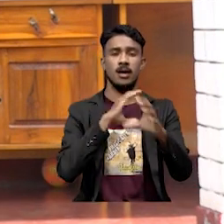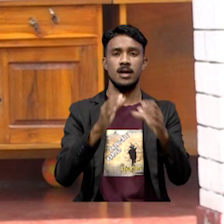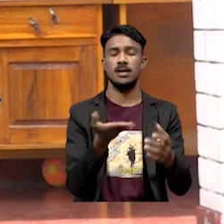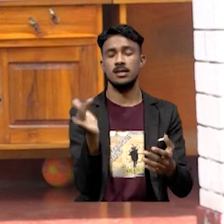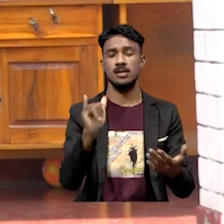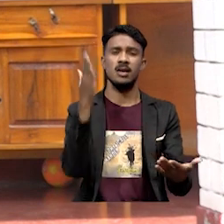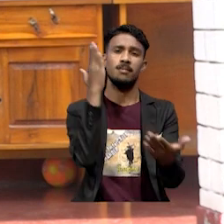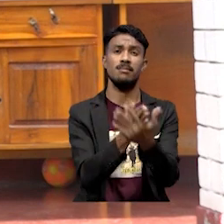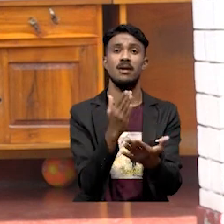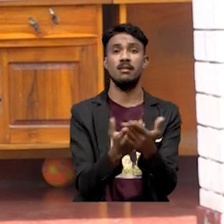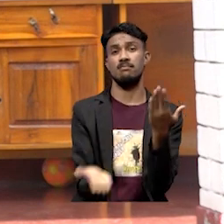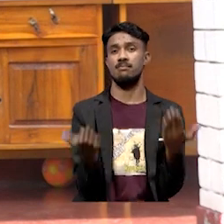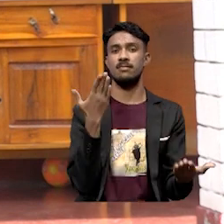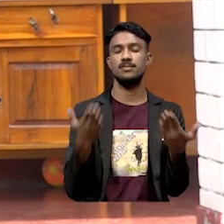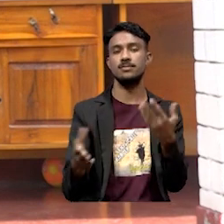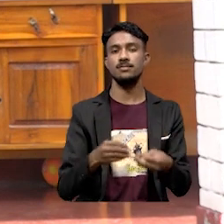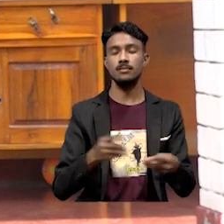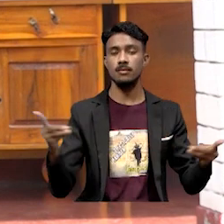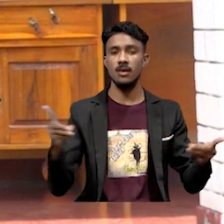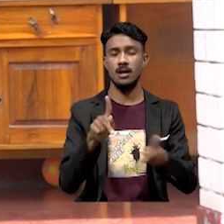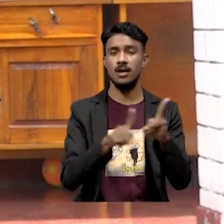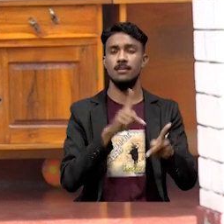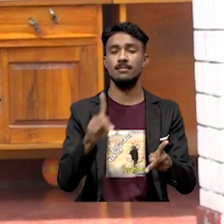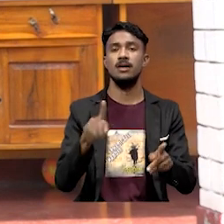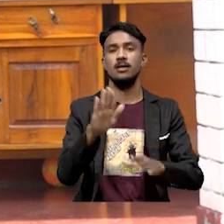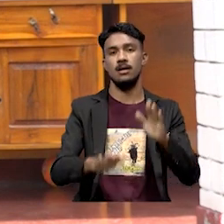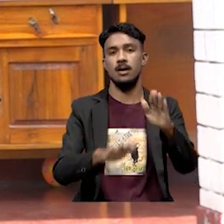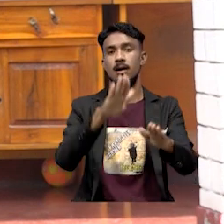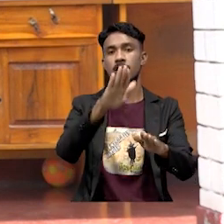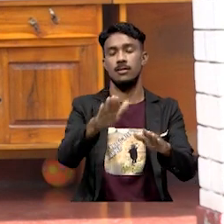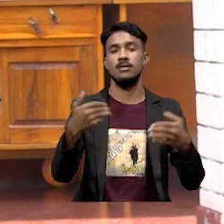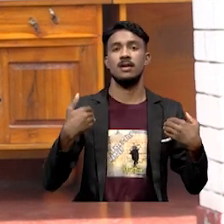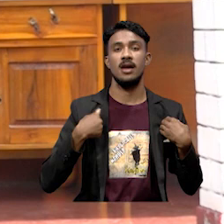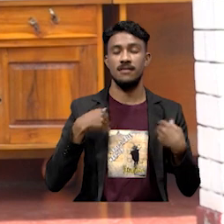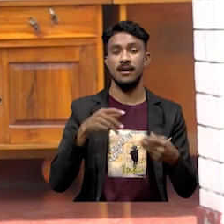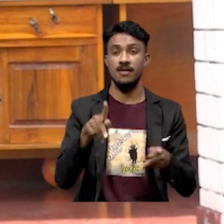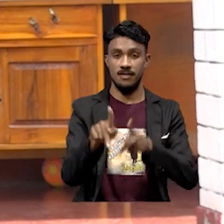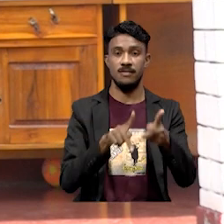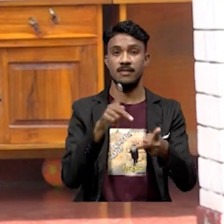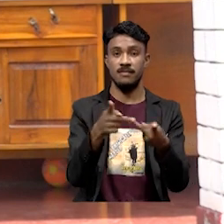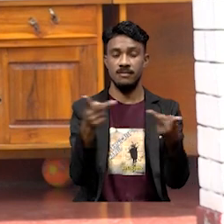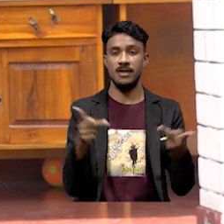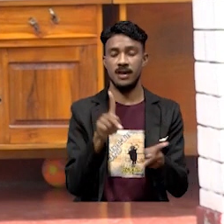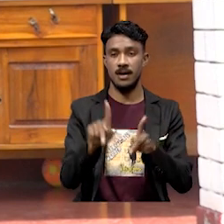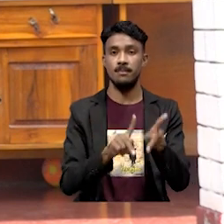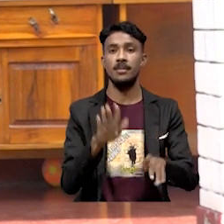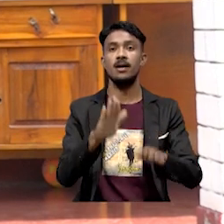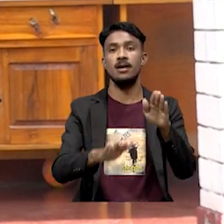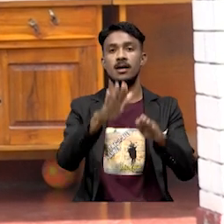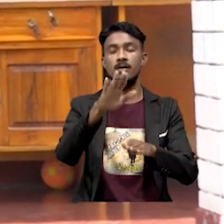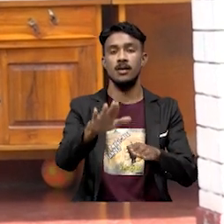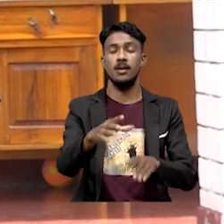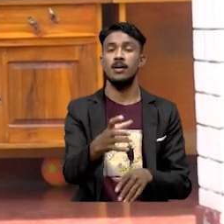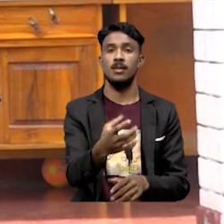be espasu ba emala olilu ya ya trotoar sira idane polisi ne presensa mos la ya